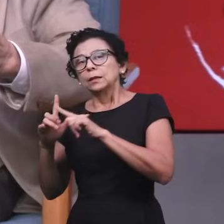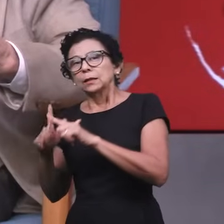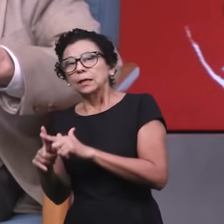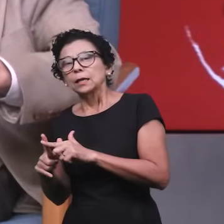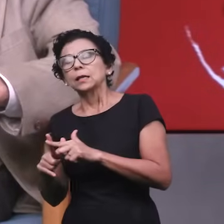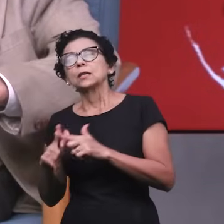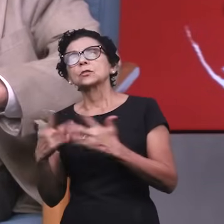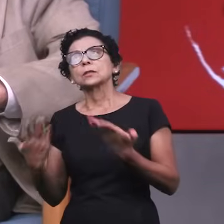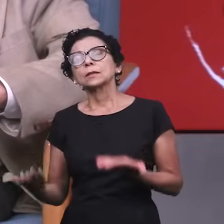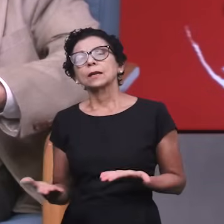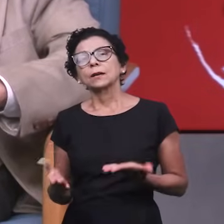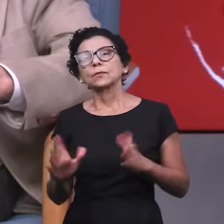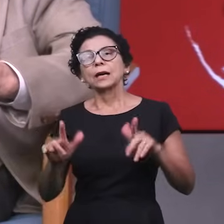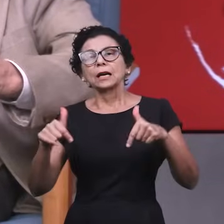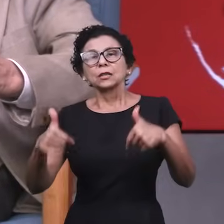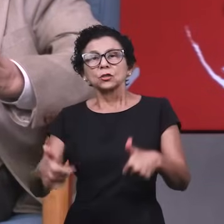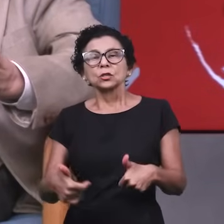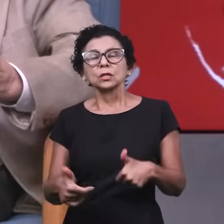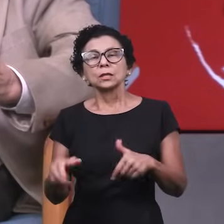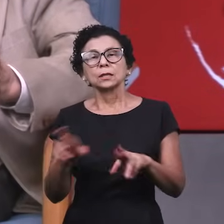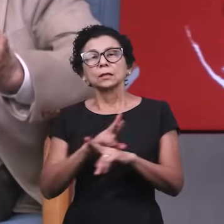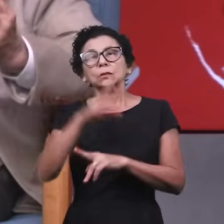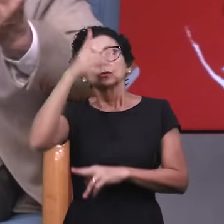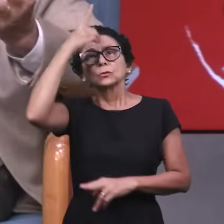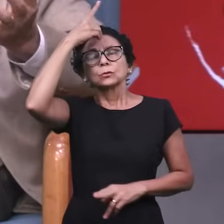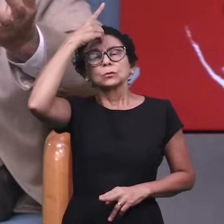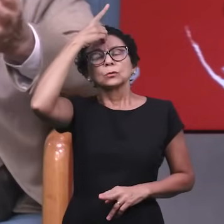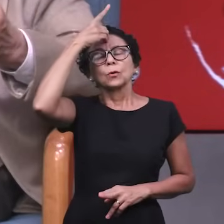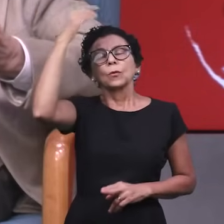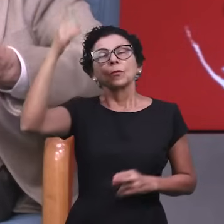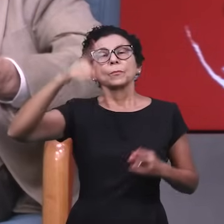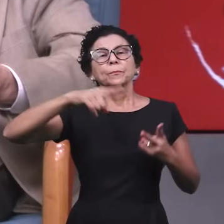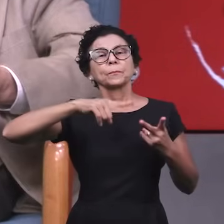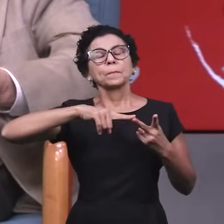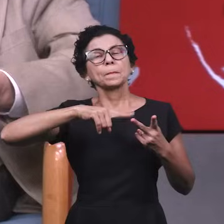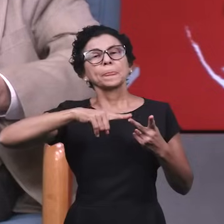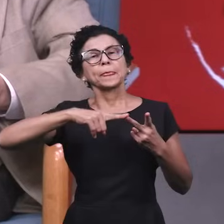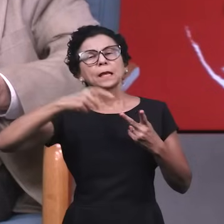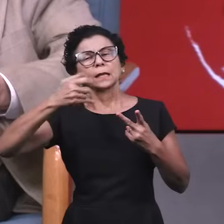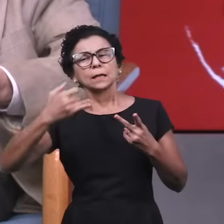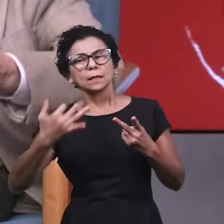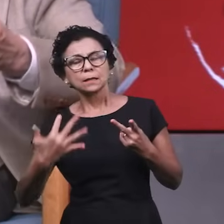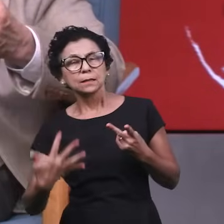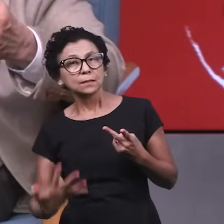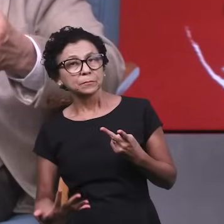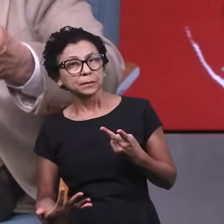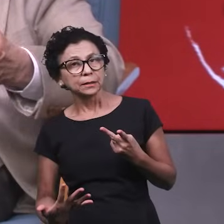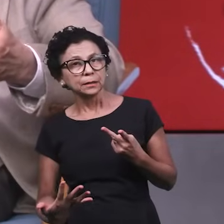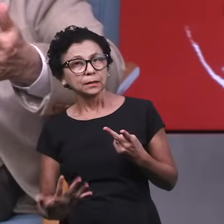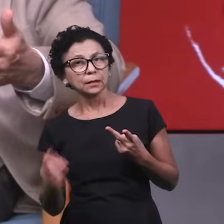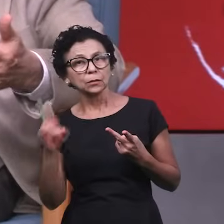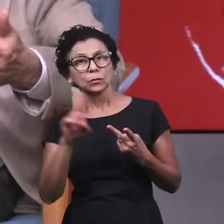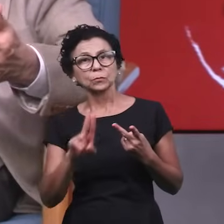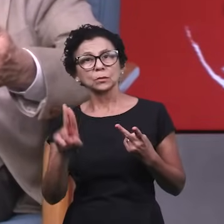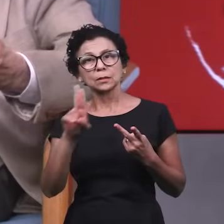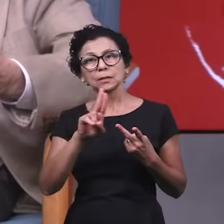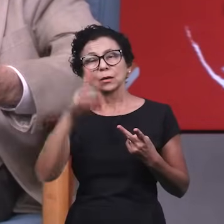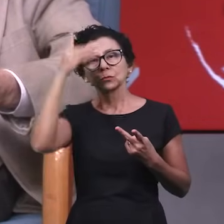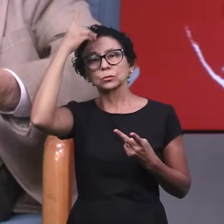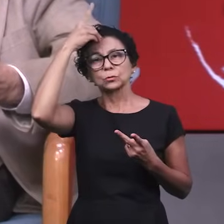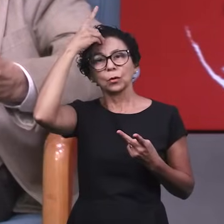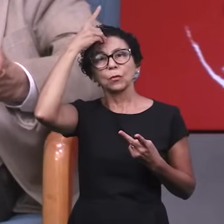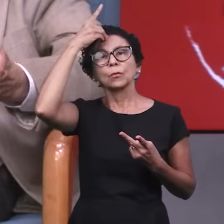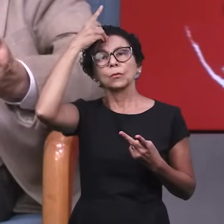aos dons espirituais. É ele que descreve a forma como os dons espirituais devem atuar